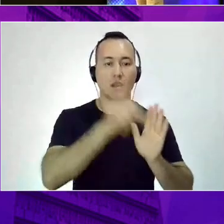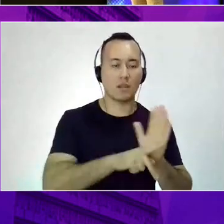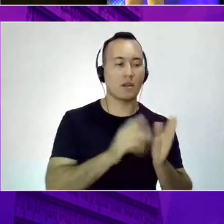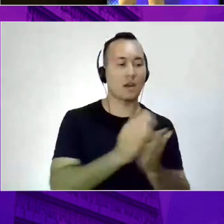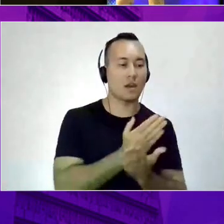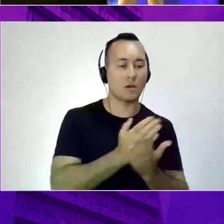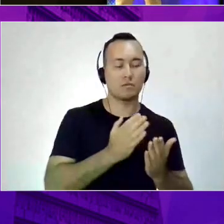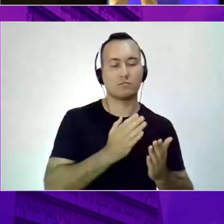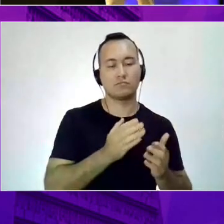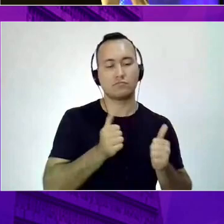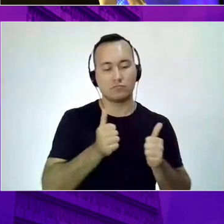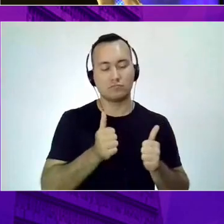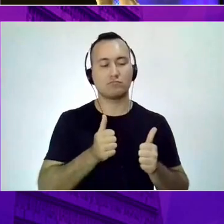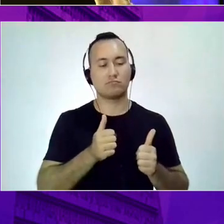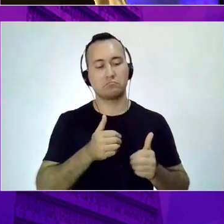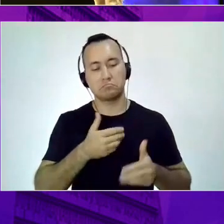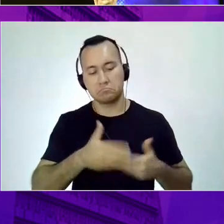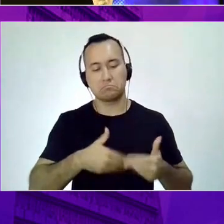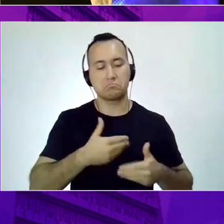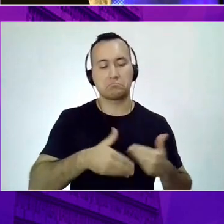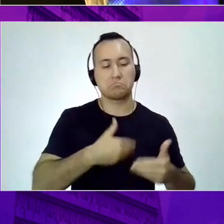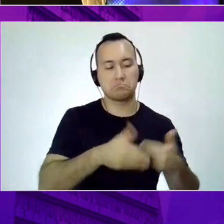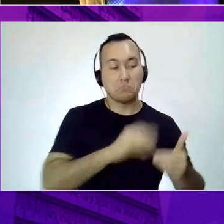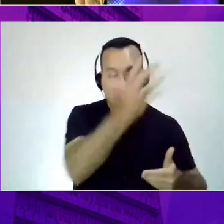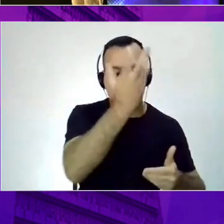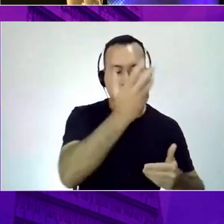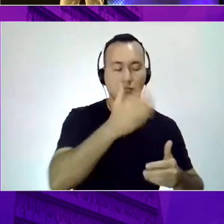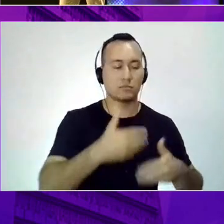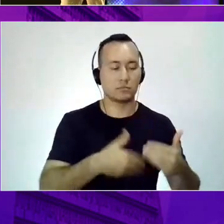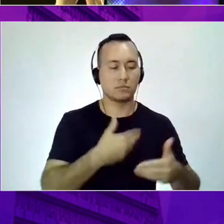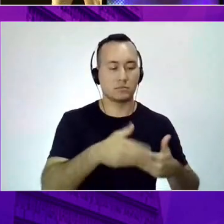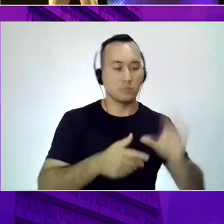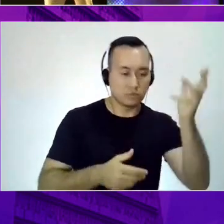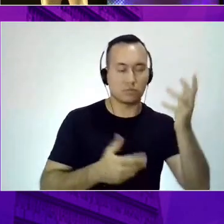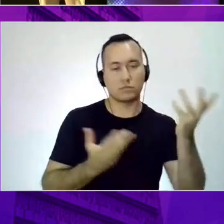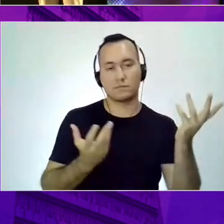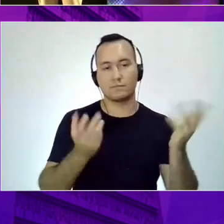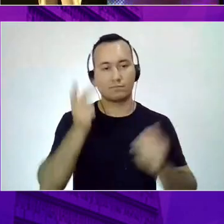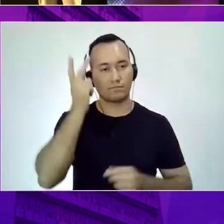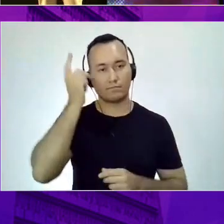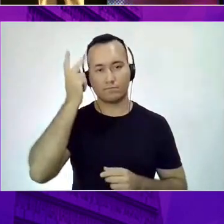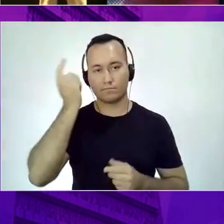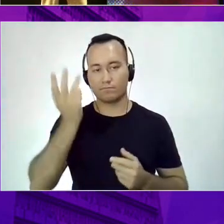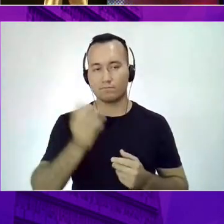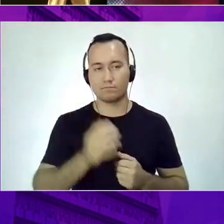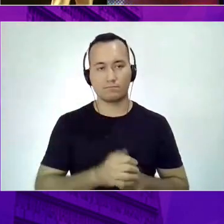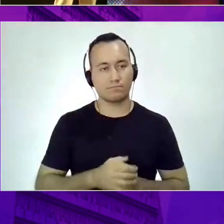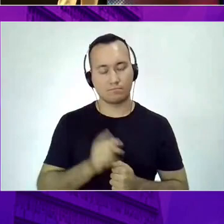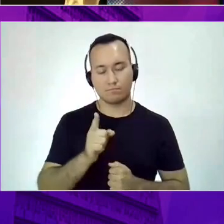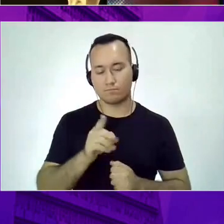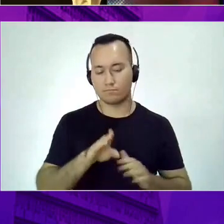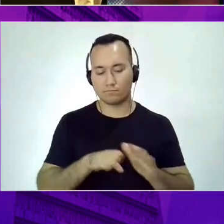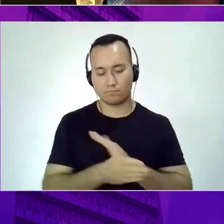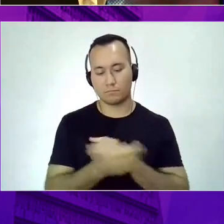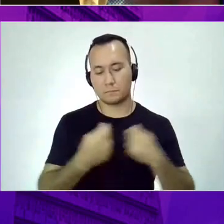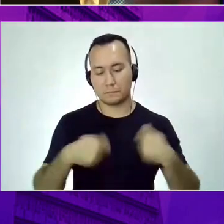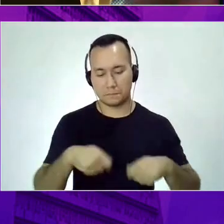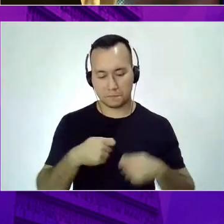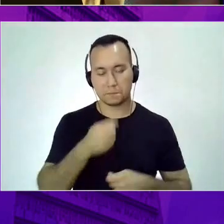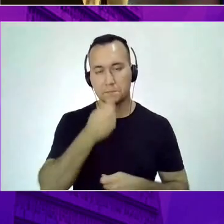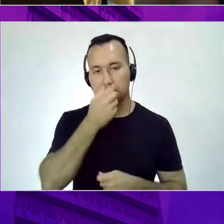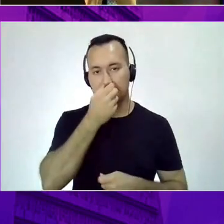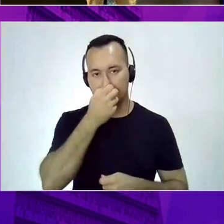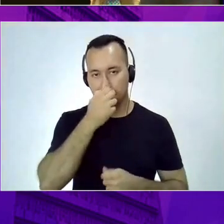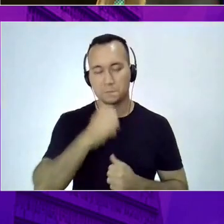sempre tem riscos que a gente precisa lidar, sempre tem impedimentos, dependências, tudo isso a gente precisa trabalhar no nosso caminho. E aí 4 pontos que eu